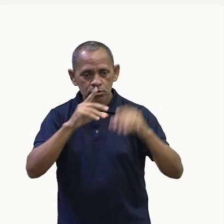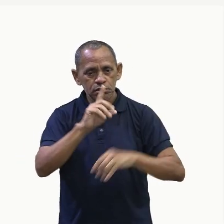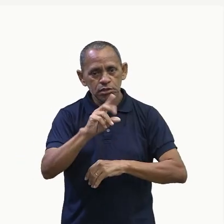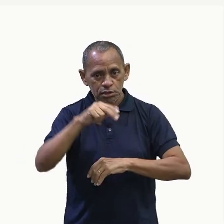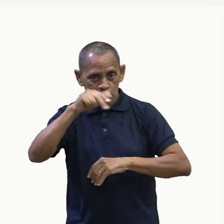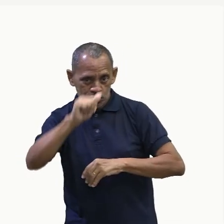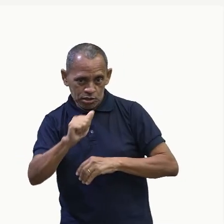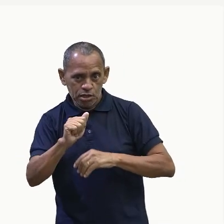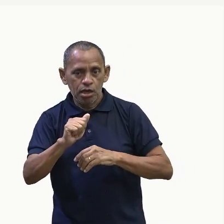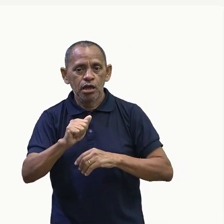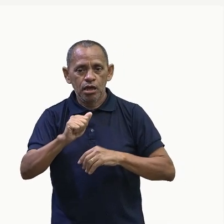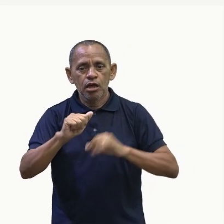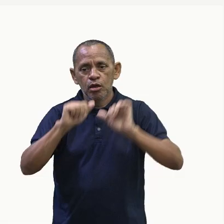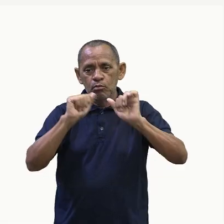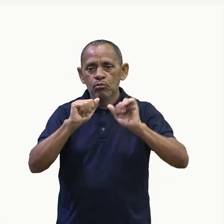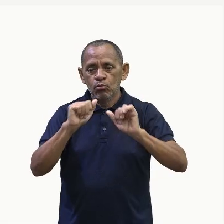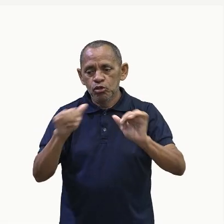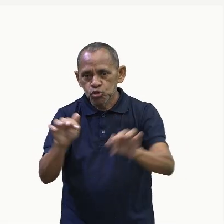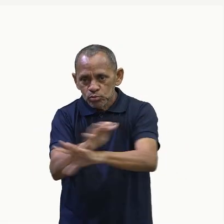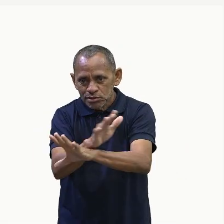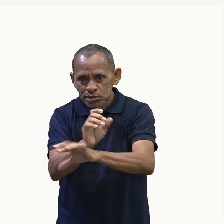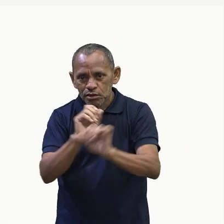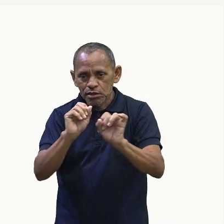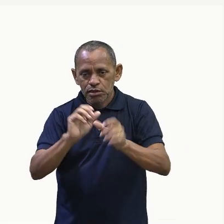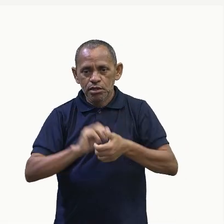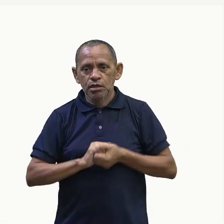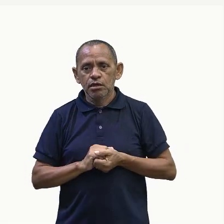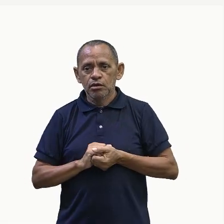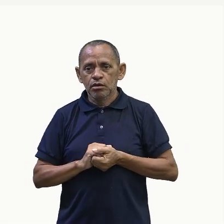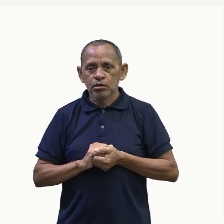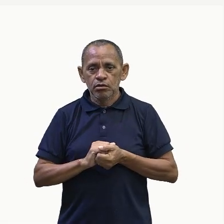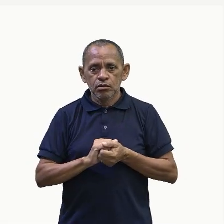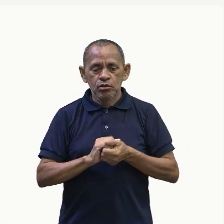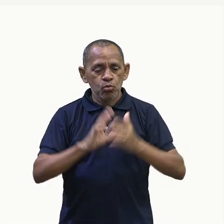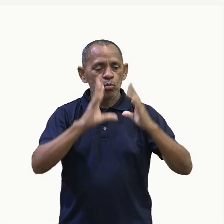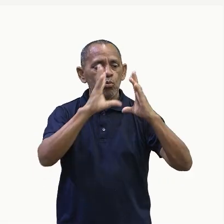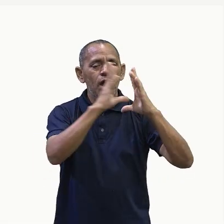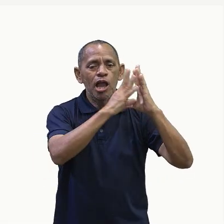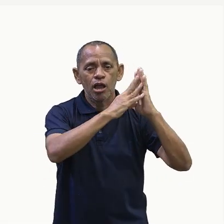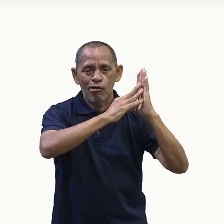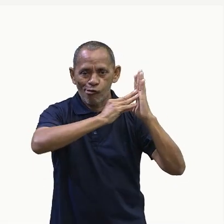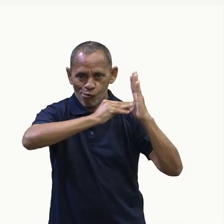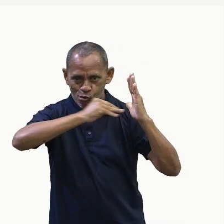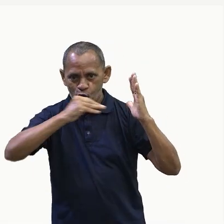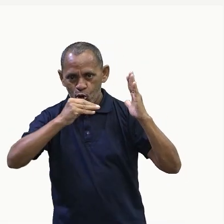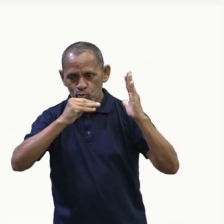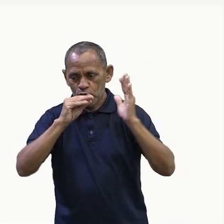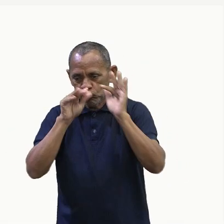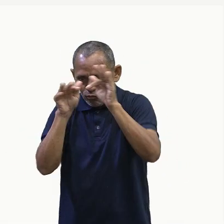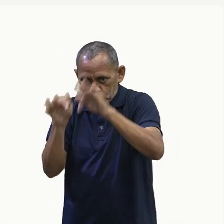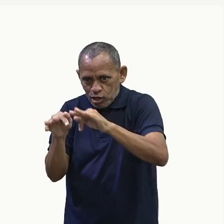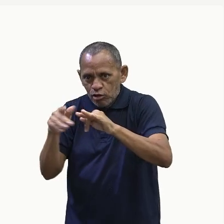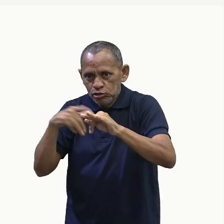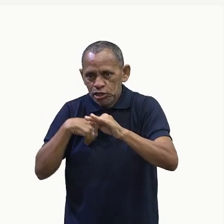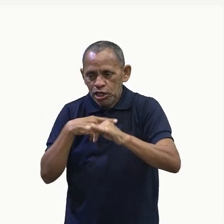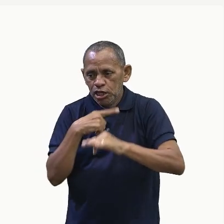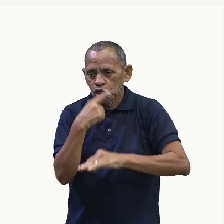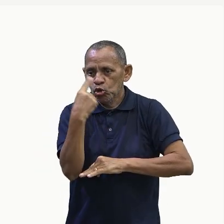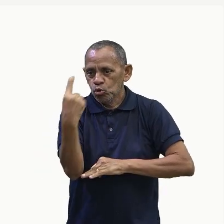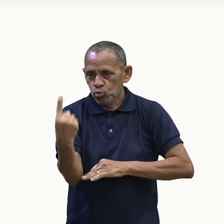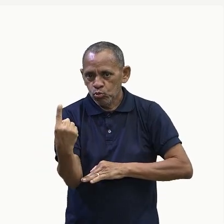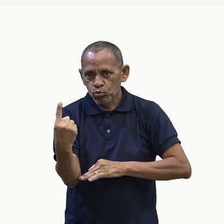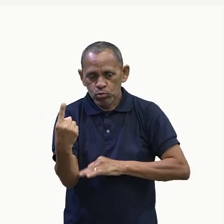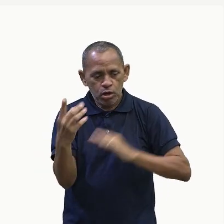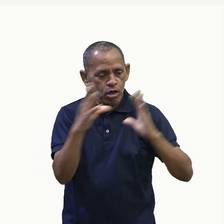então completar, né, uma cópia. Ao final dessa replicação, ter uma cópia, esse DNA